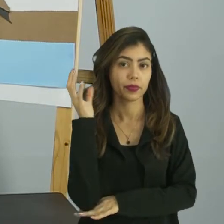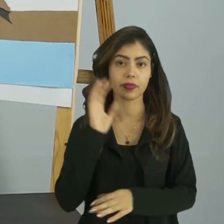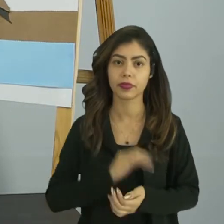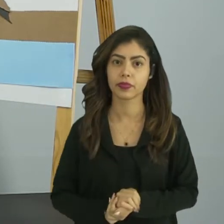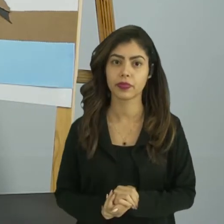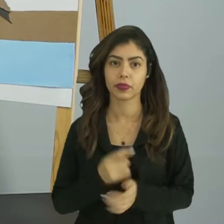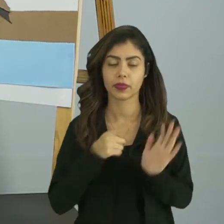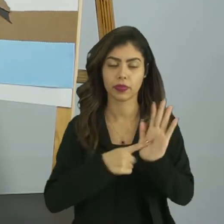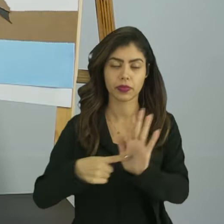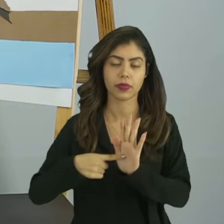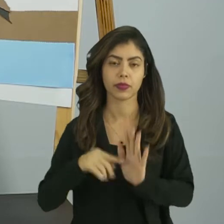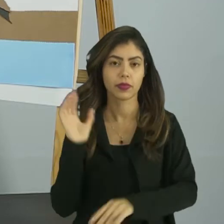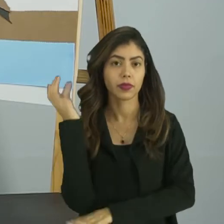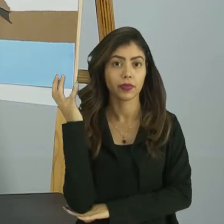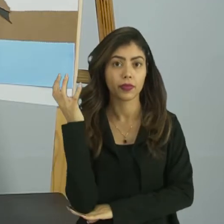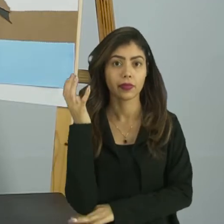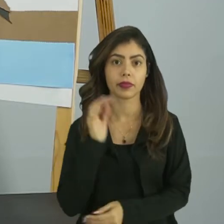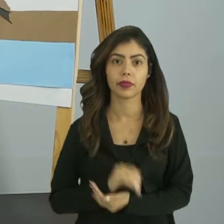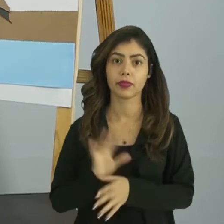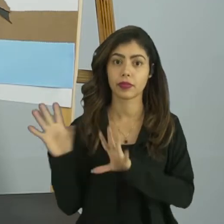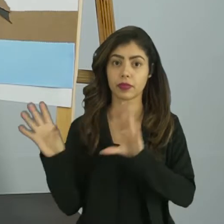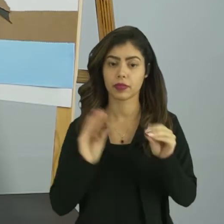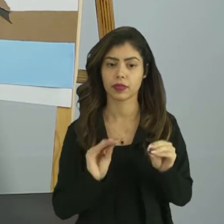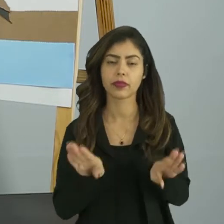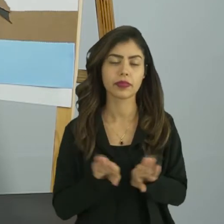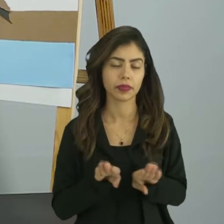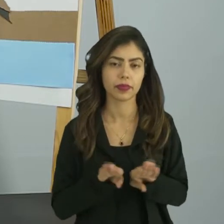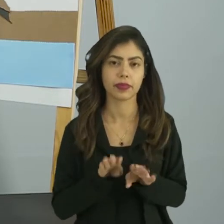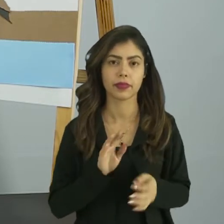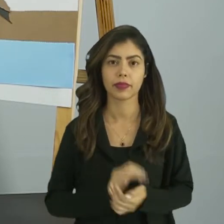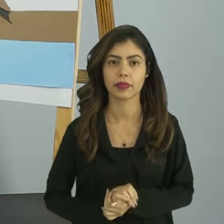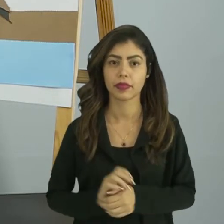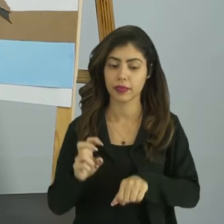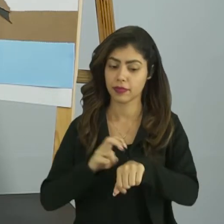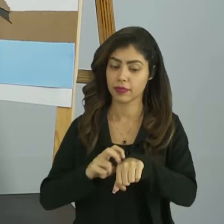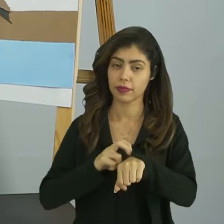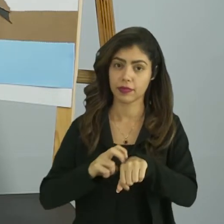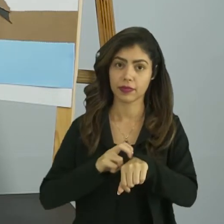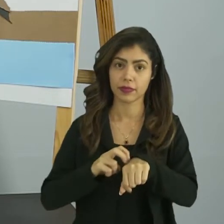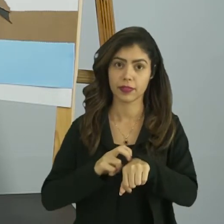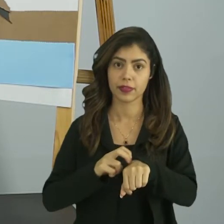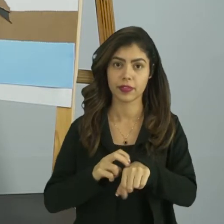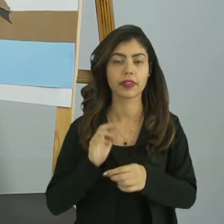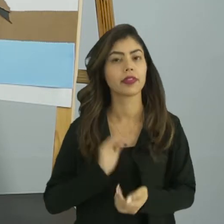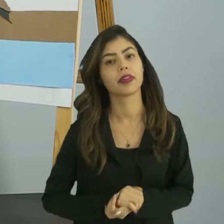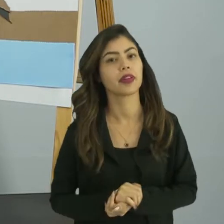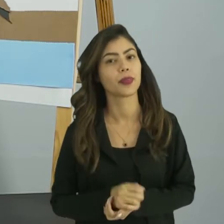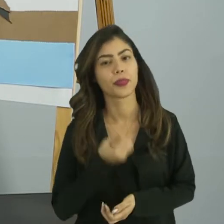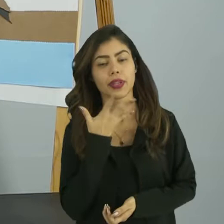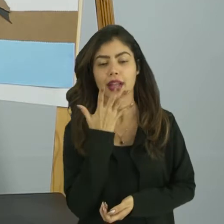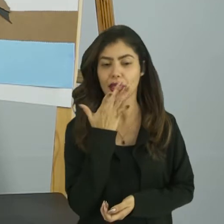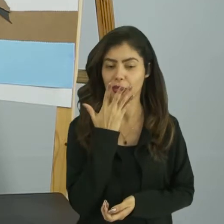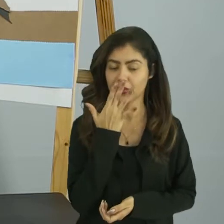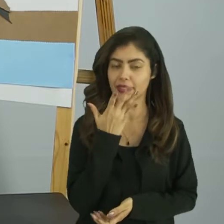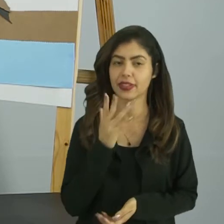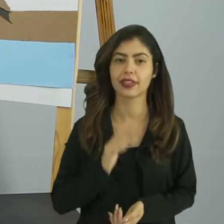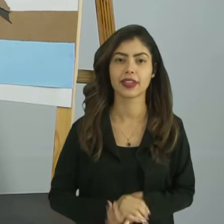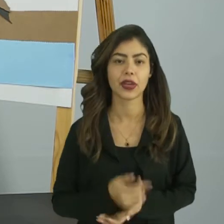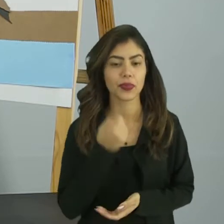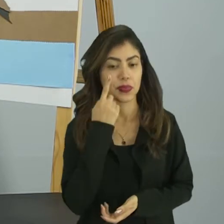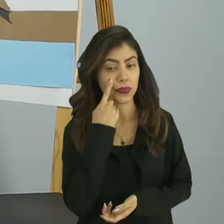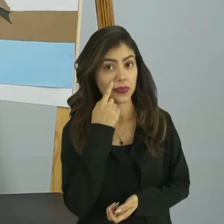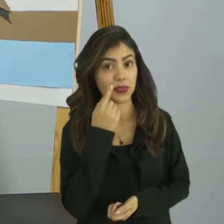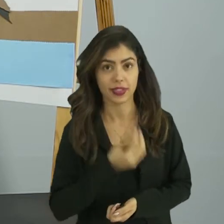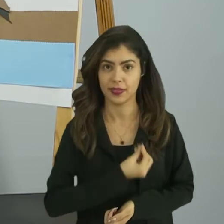as plantas, e eu trouxe também a plantinha verde, bem viçosa, bem colorida, como ela está bem